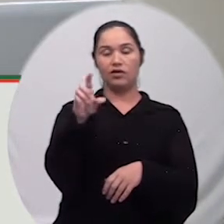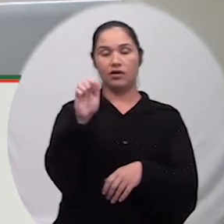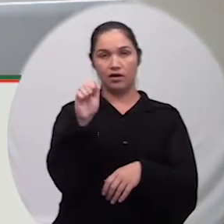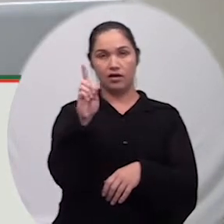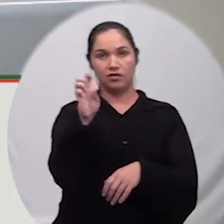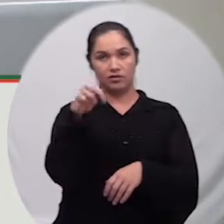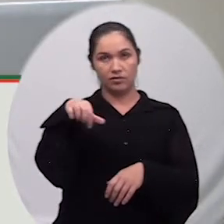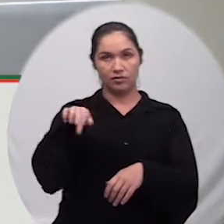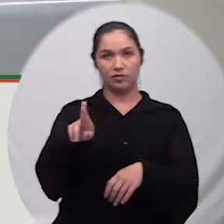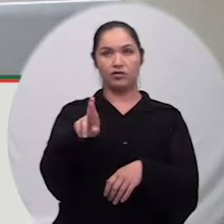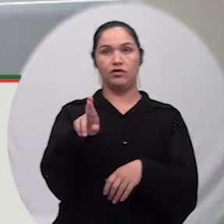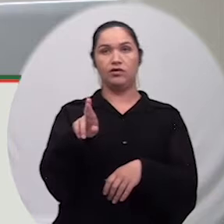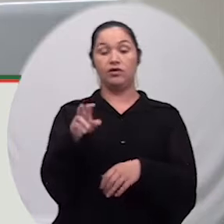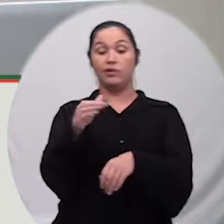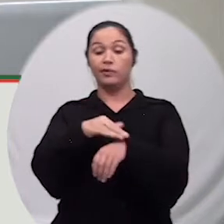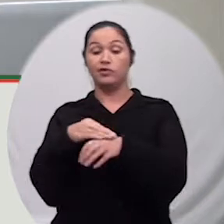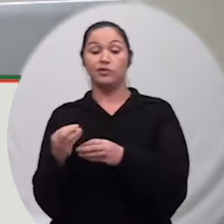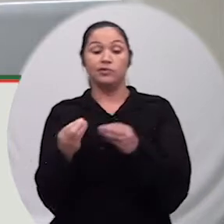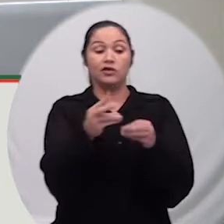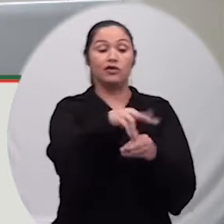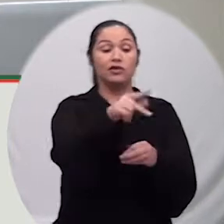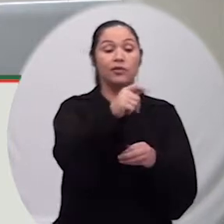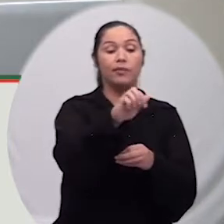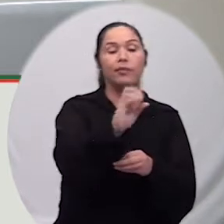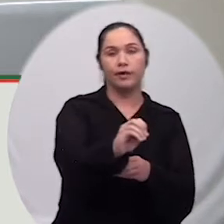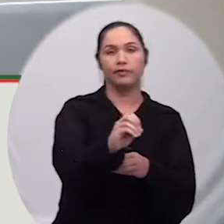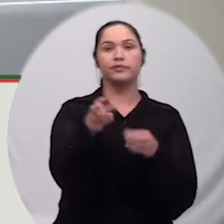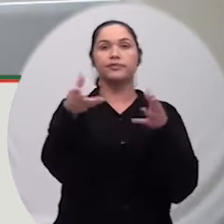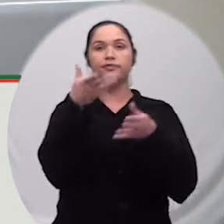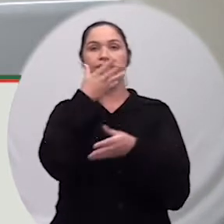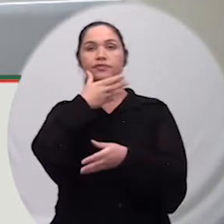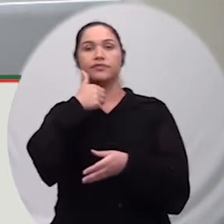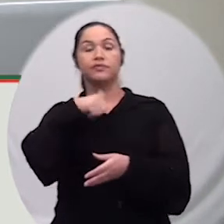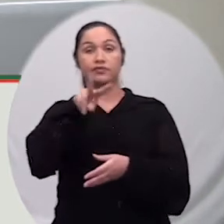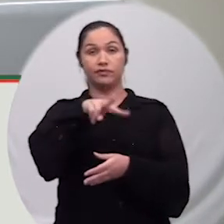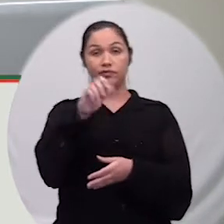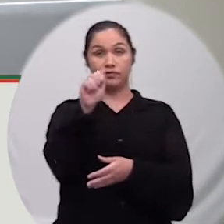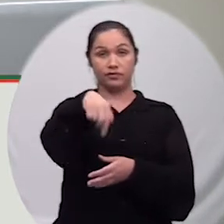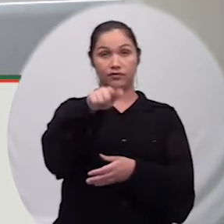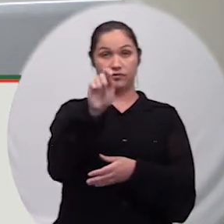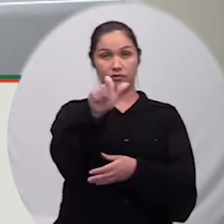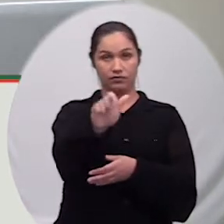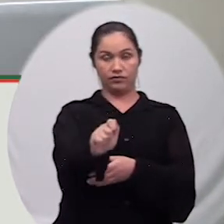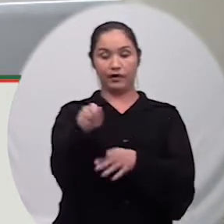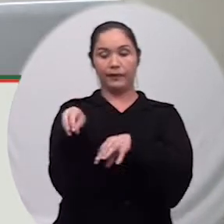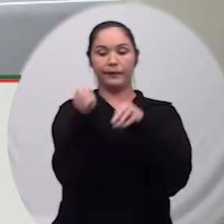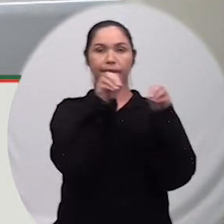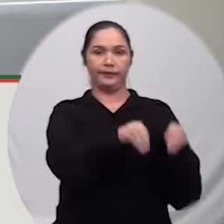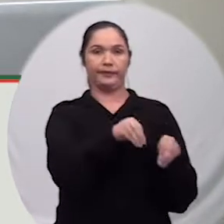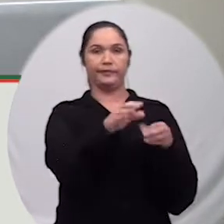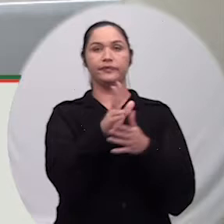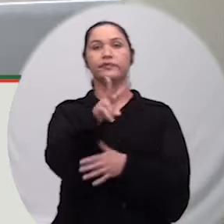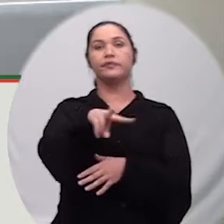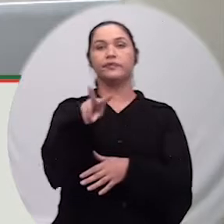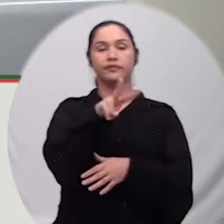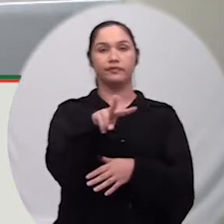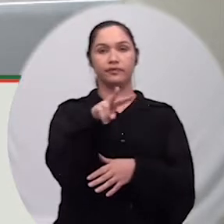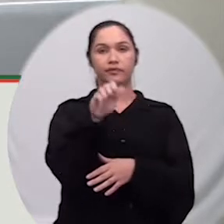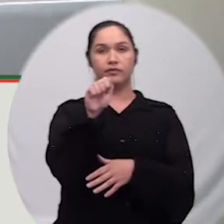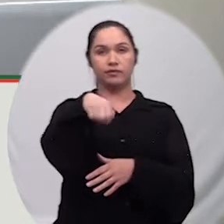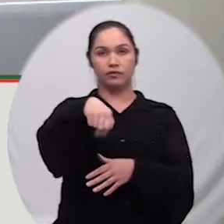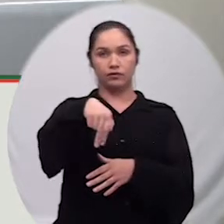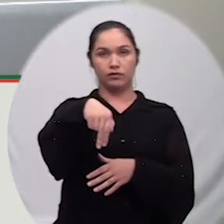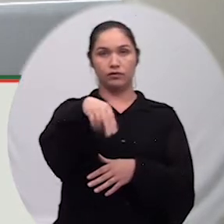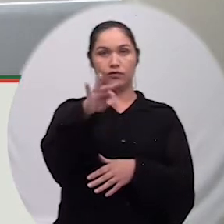Cede seu tempo ao vereador Paulo Ferrarese. Com a palavra, a vereadora Ângela Mello. Declina do seu tempo. Com a palavra, o vereador